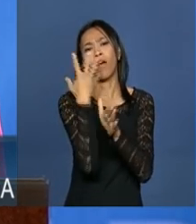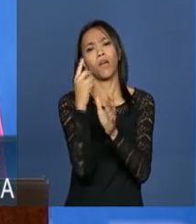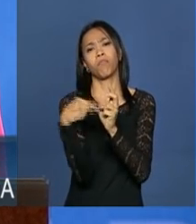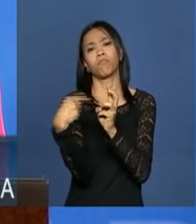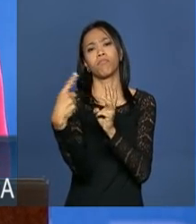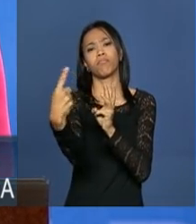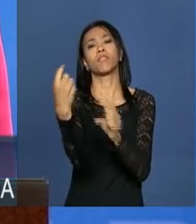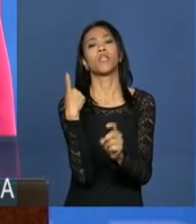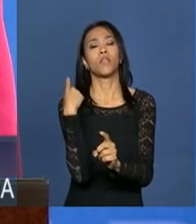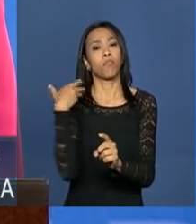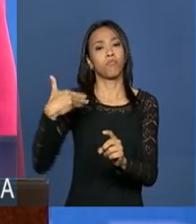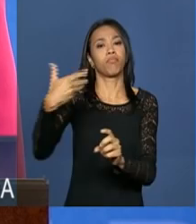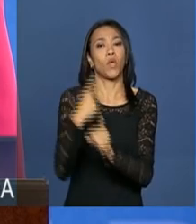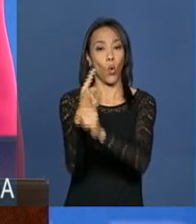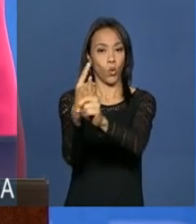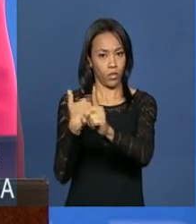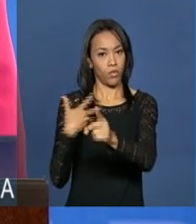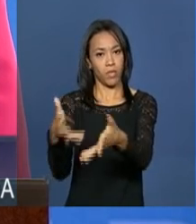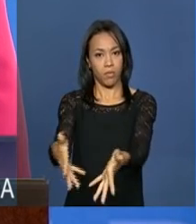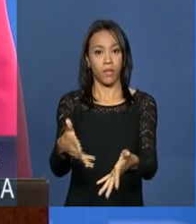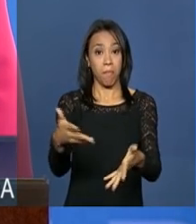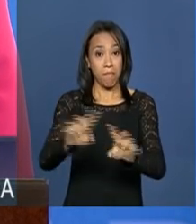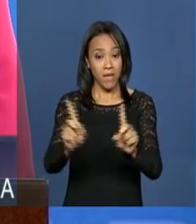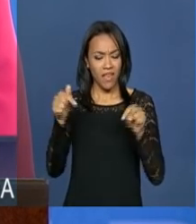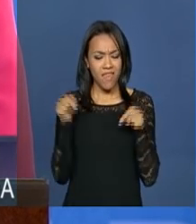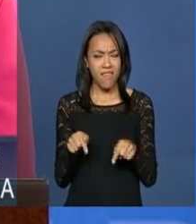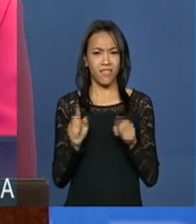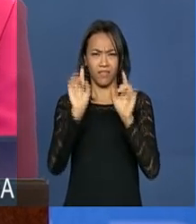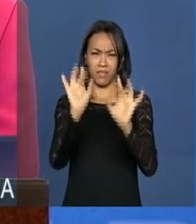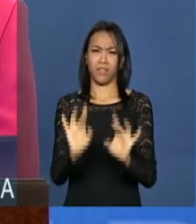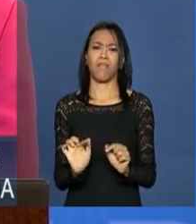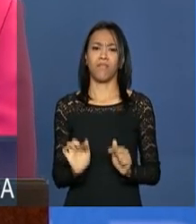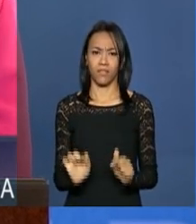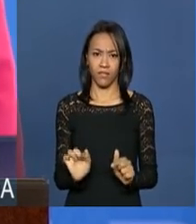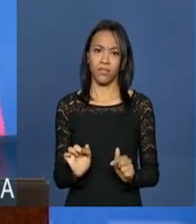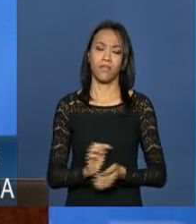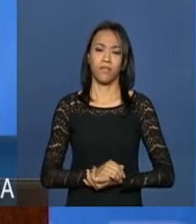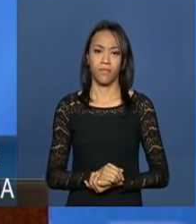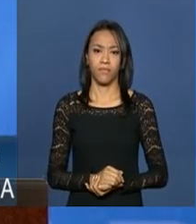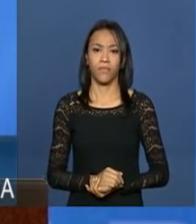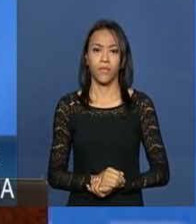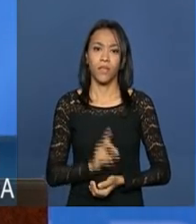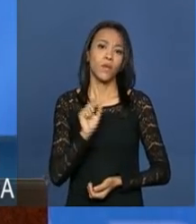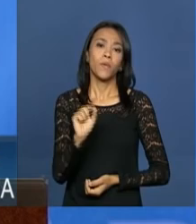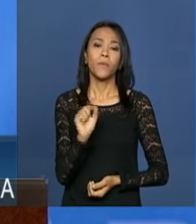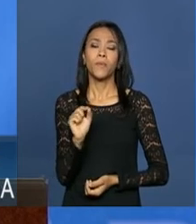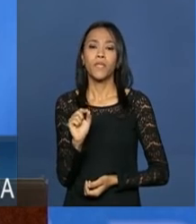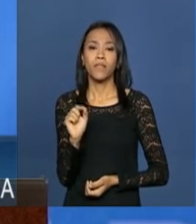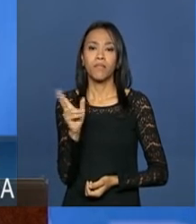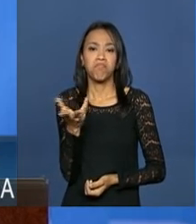dos quais eu tenho participado, mas esse em especial, o que está em